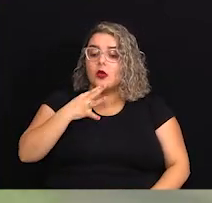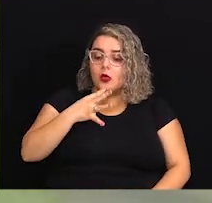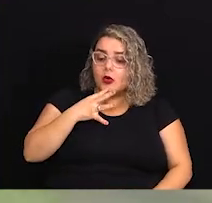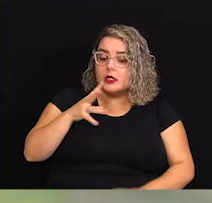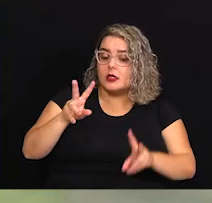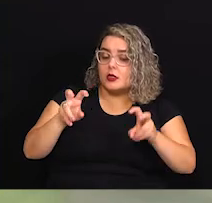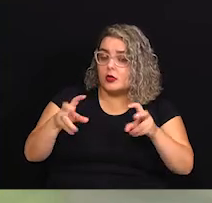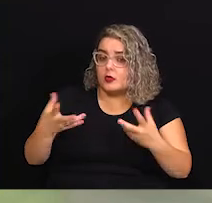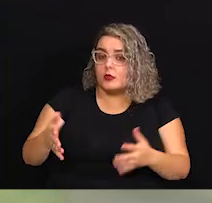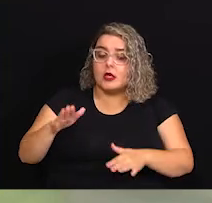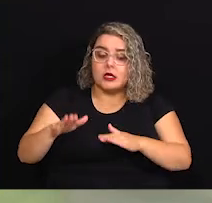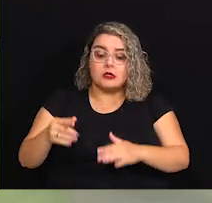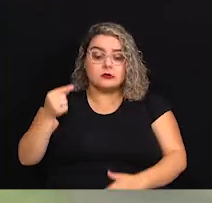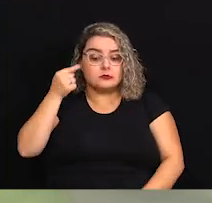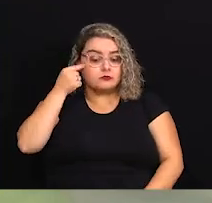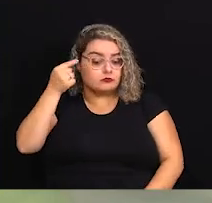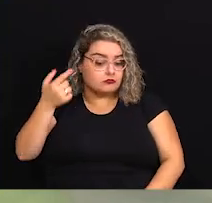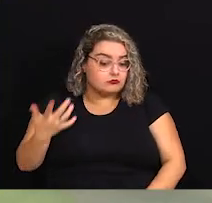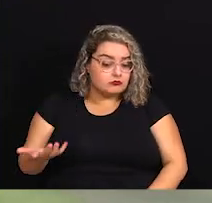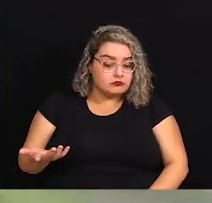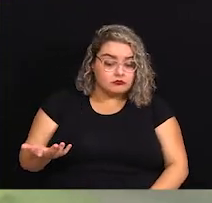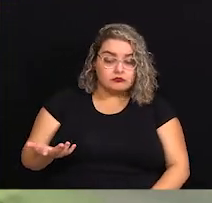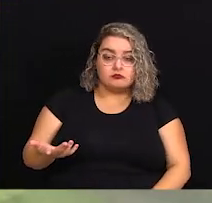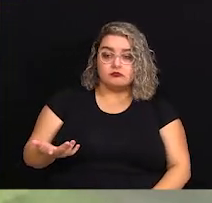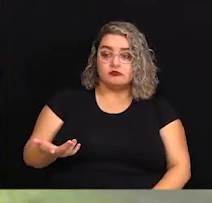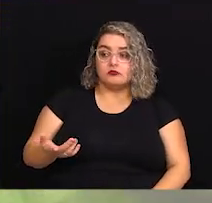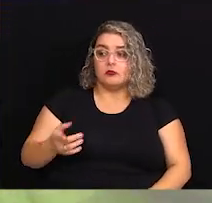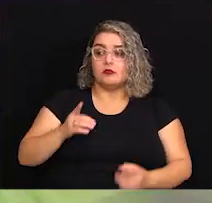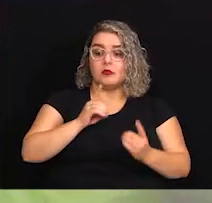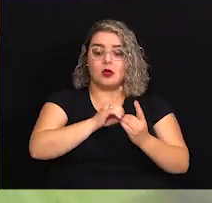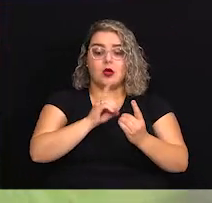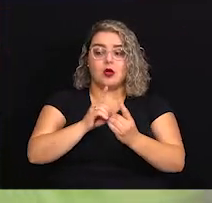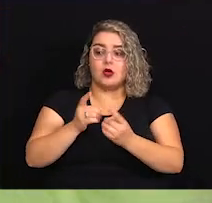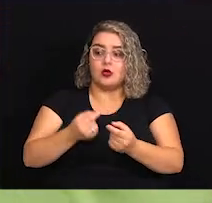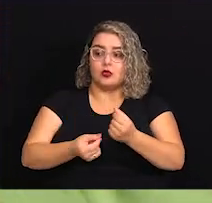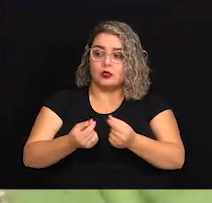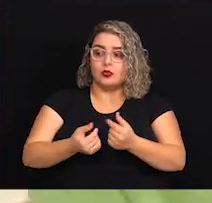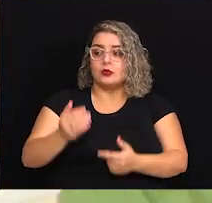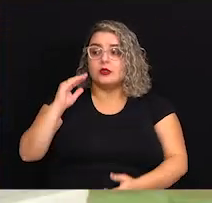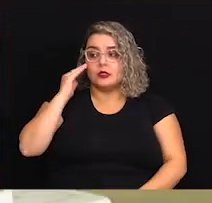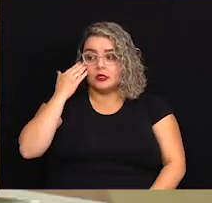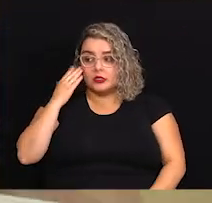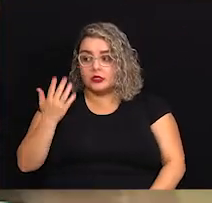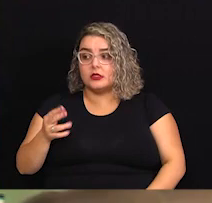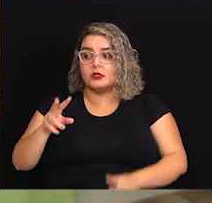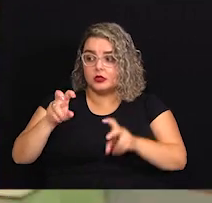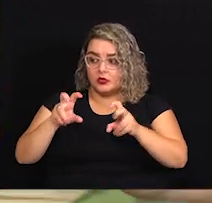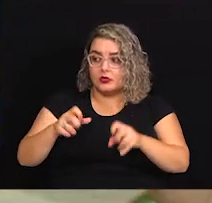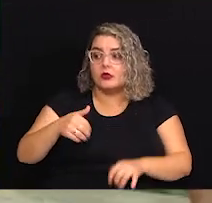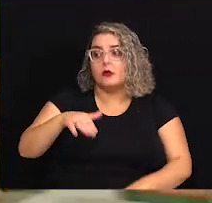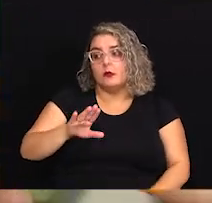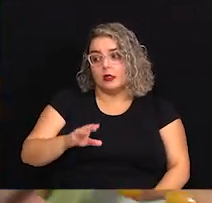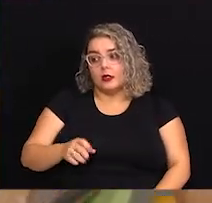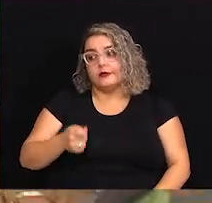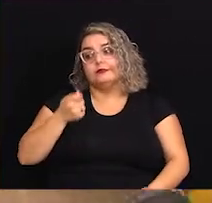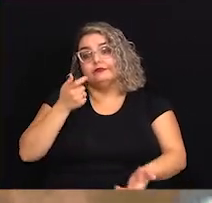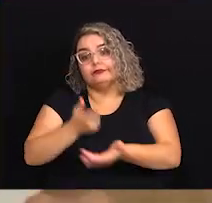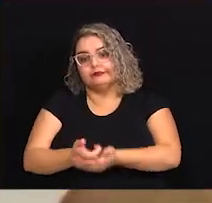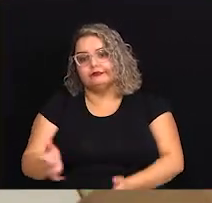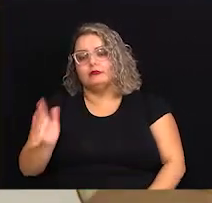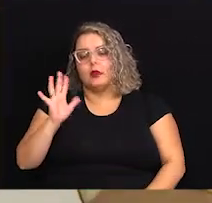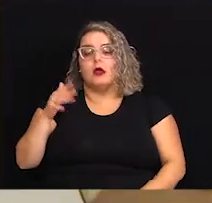assunto. Muitas vezes a gente pensa em pegar uma consultoria ou alguém que entenda sobre o assunto, vai ser mais um custo para a pessoa